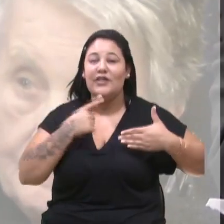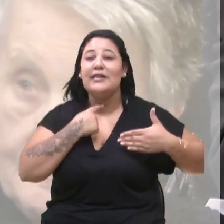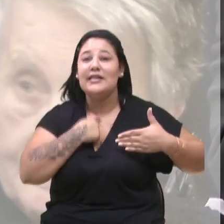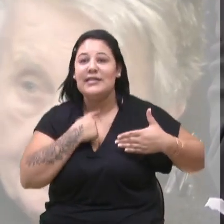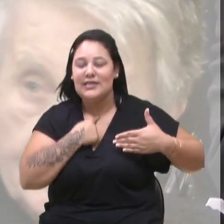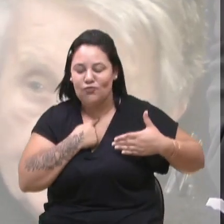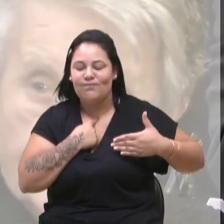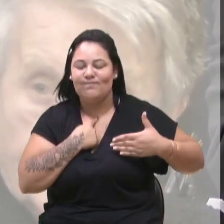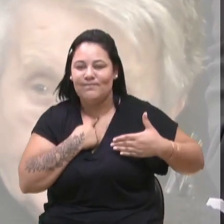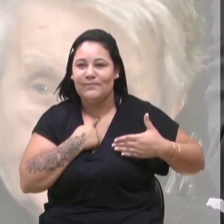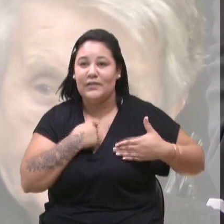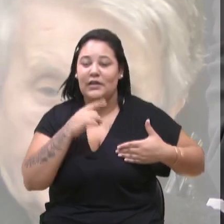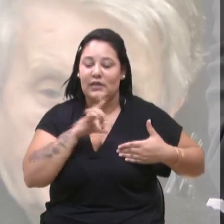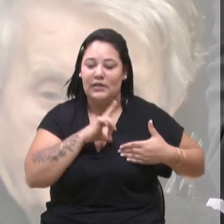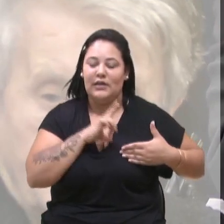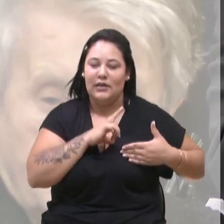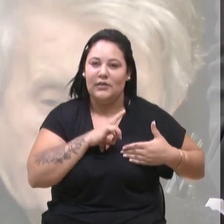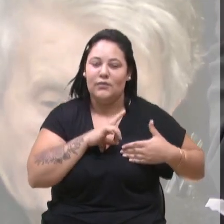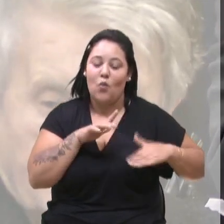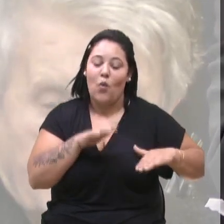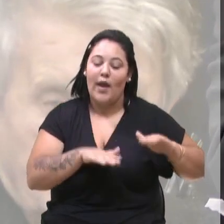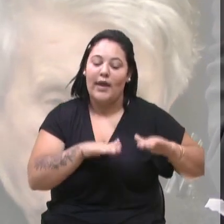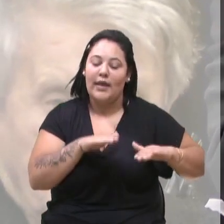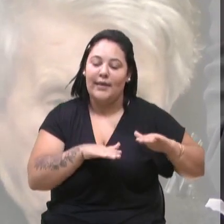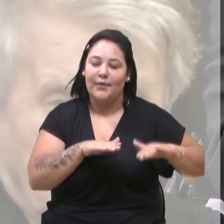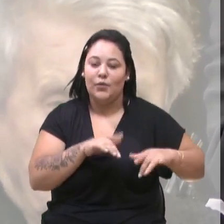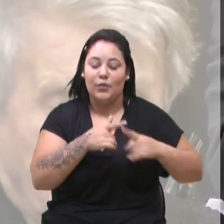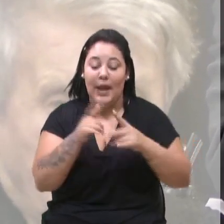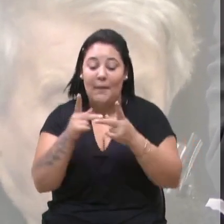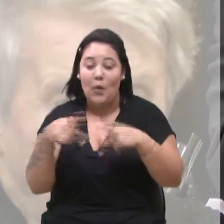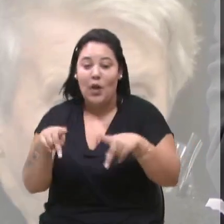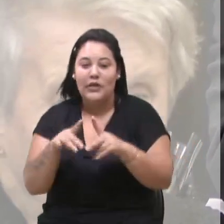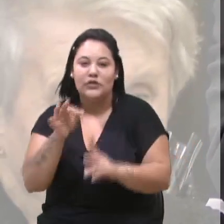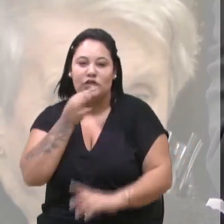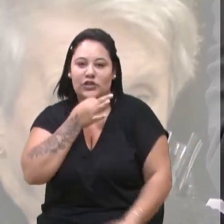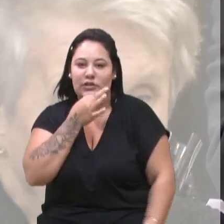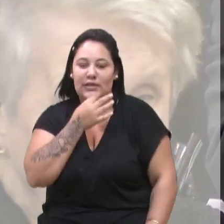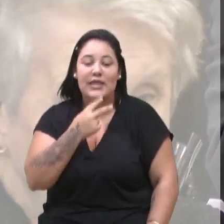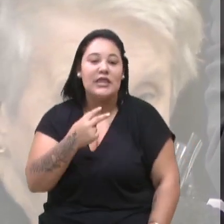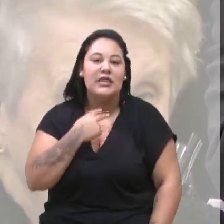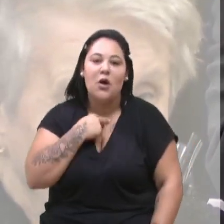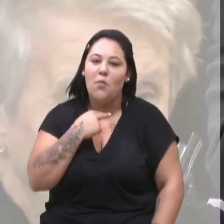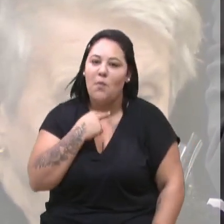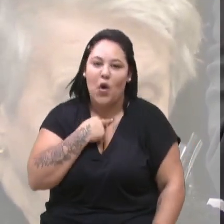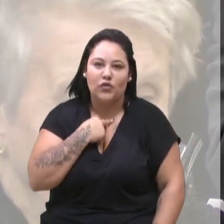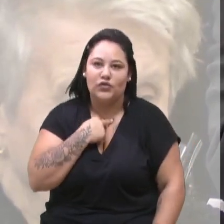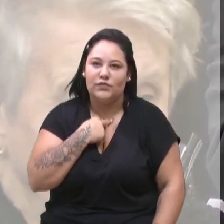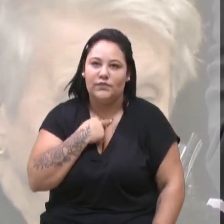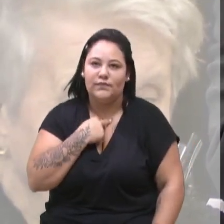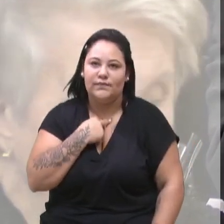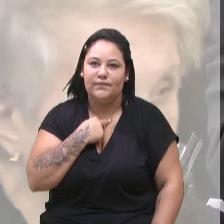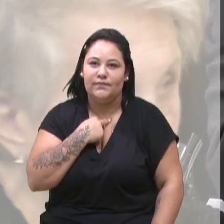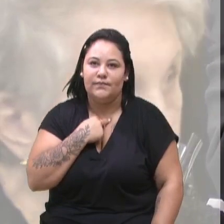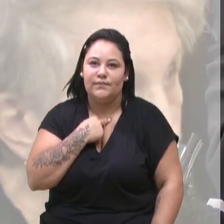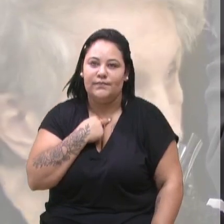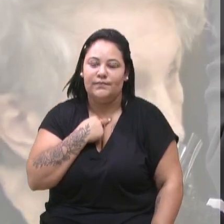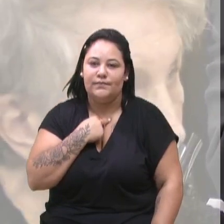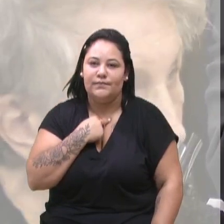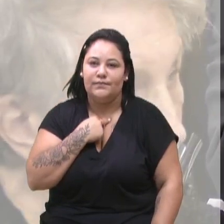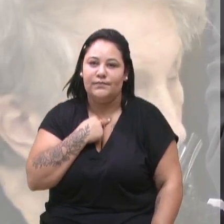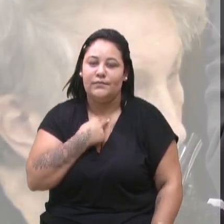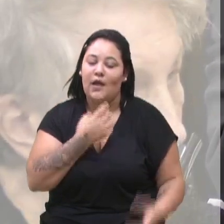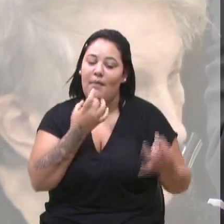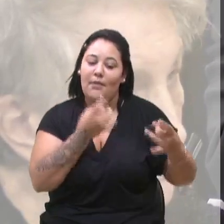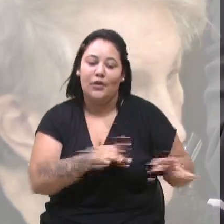de lá, tenham este equilíbrio, porque a população de Caxias não pode mais estar à mercê